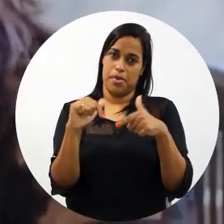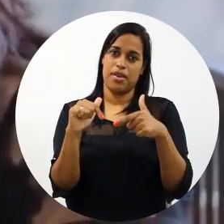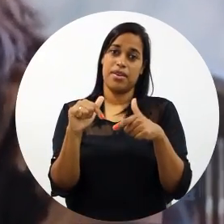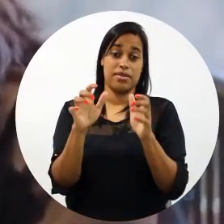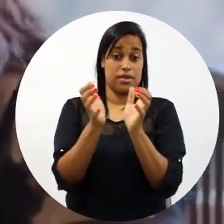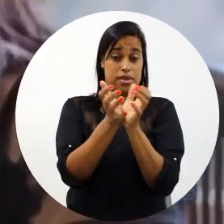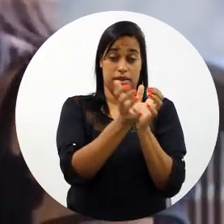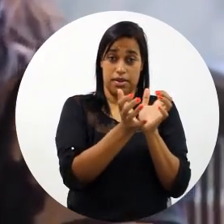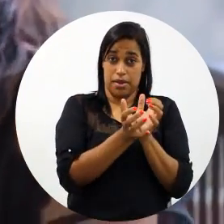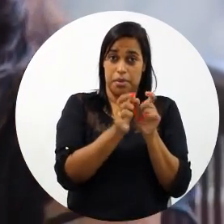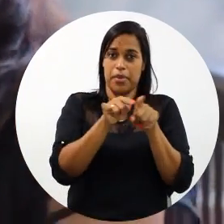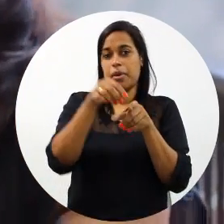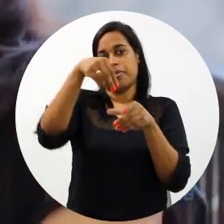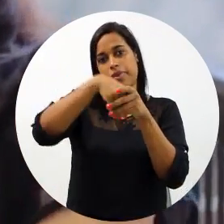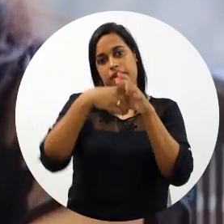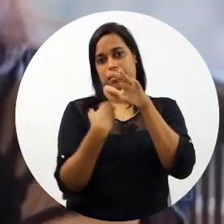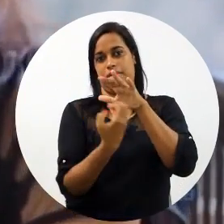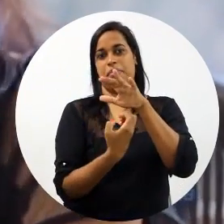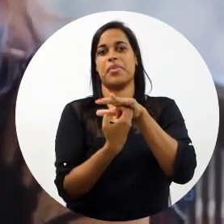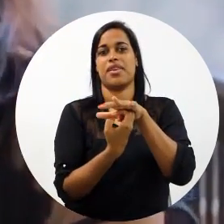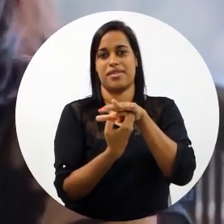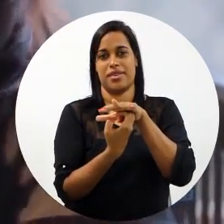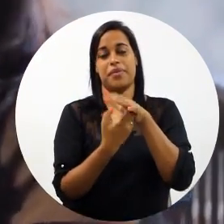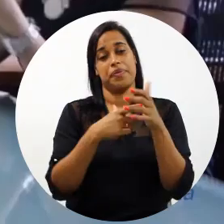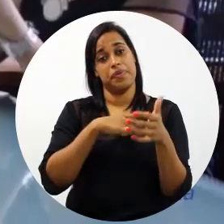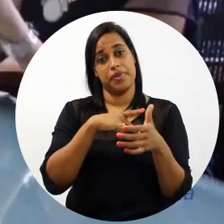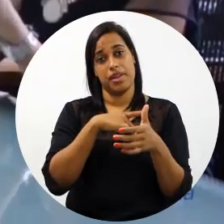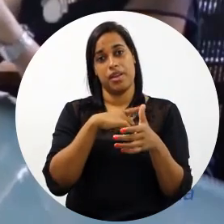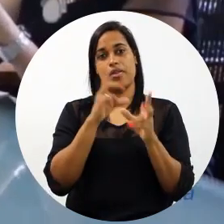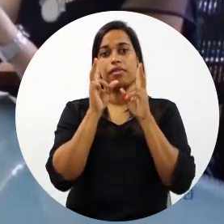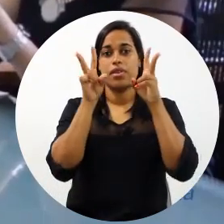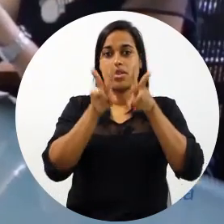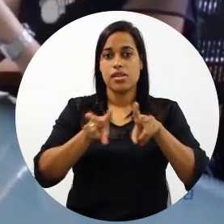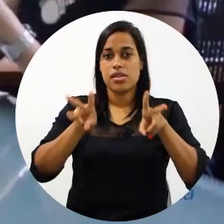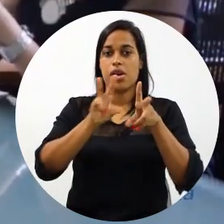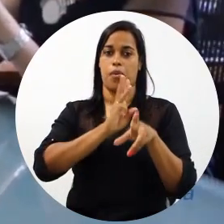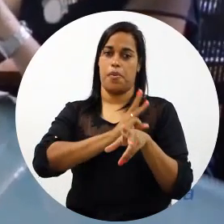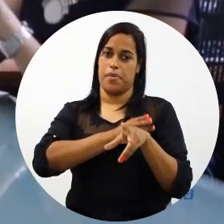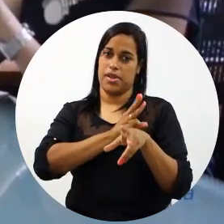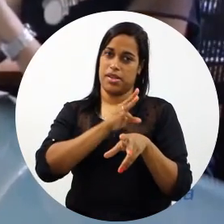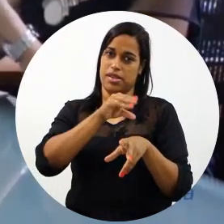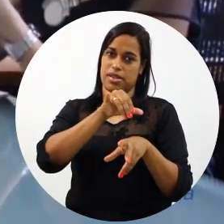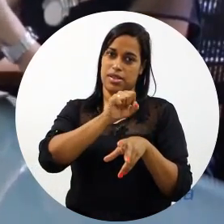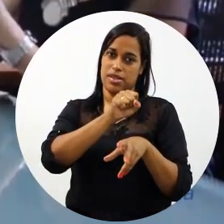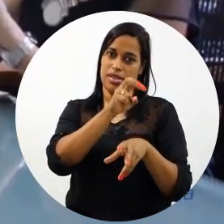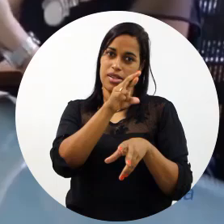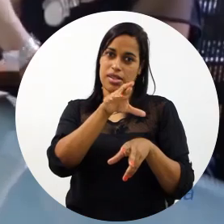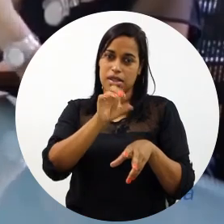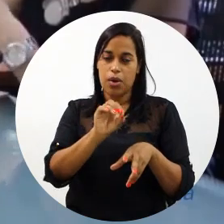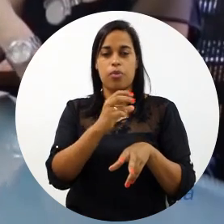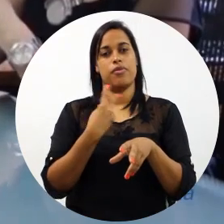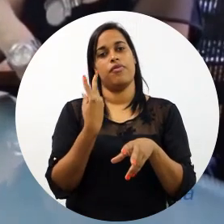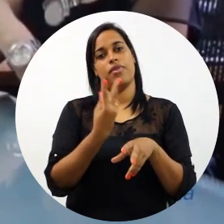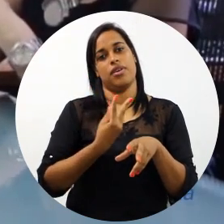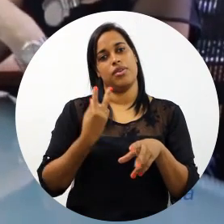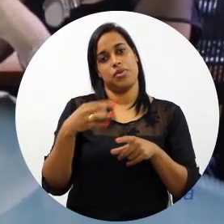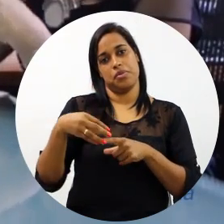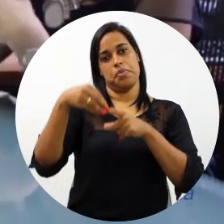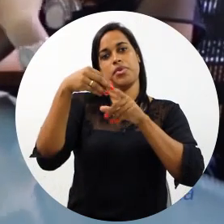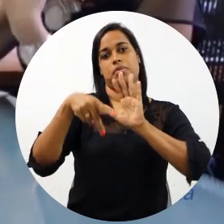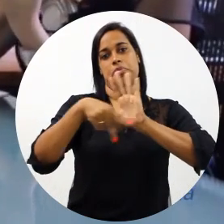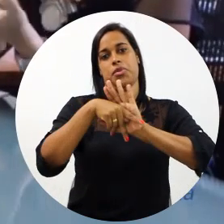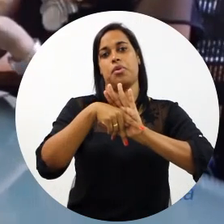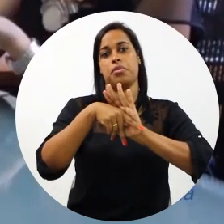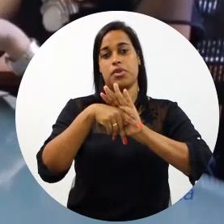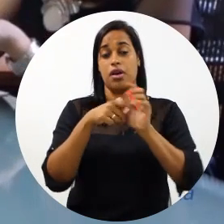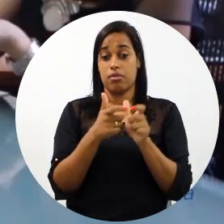em equipe, dentro de uma organização que tem visão, missão, valores e princípios próprios. Então, assim,